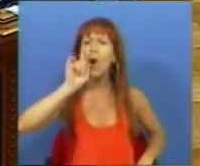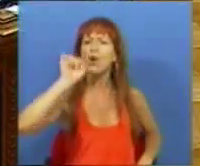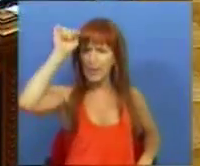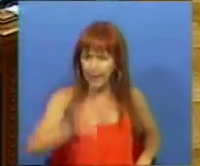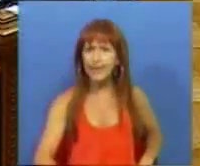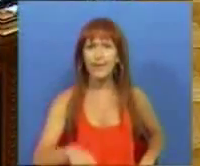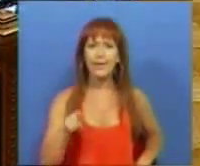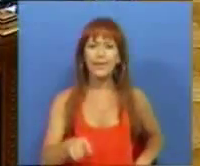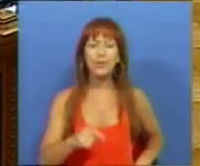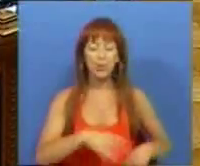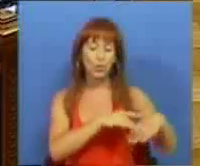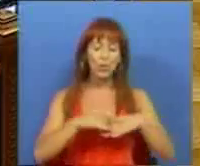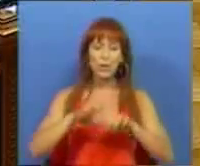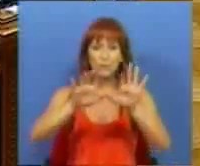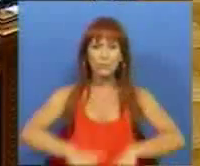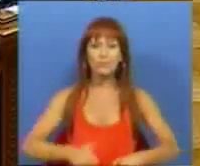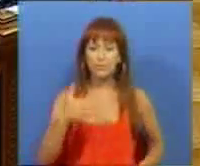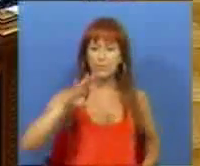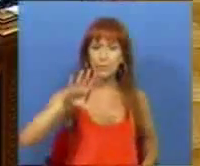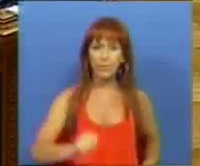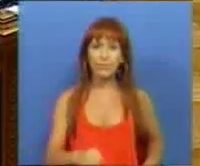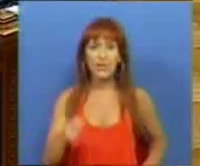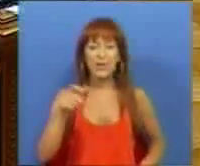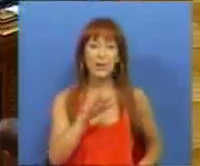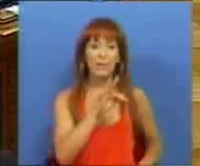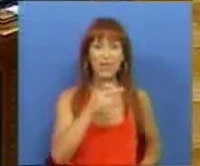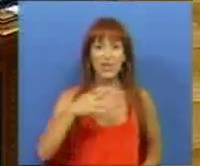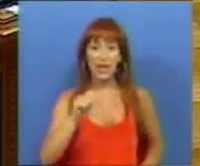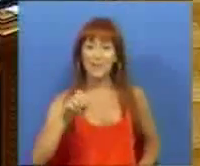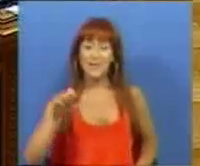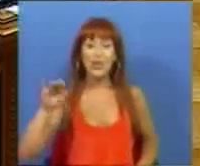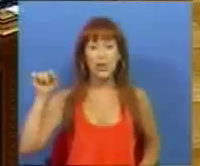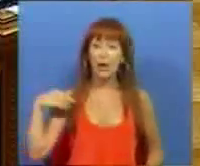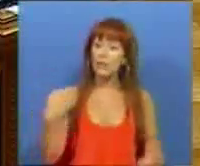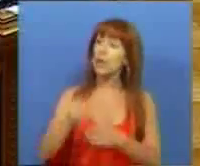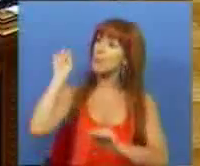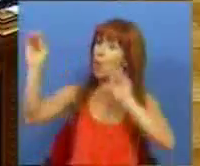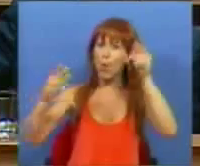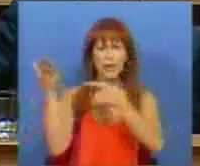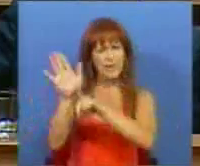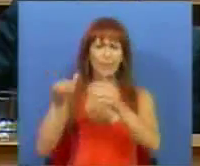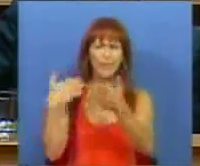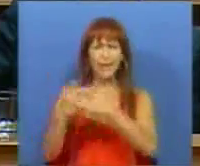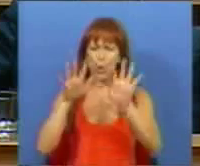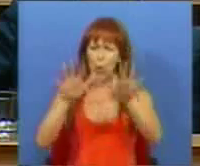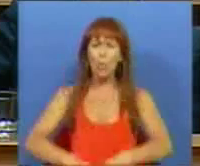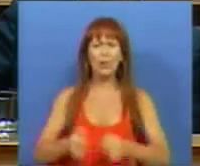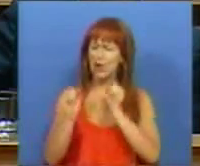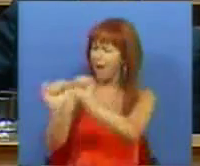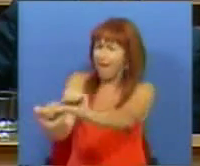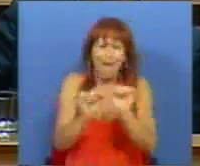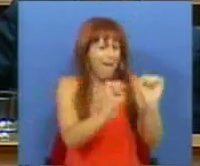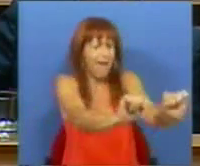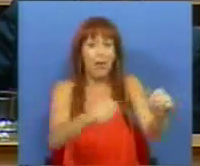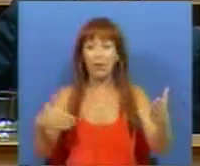aqui o líder parlamentar do PS, Francisco Assis, veio até convocar o exemplo de parlamentos que